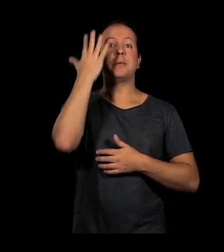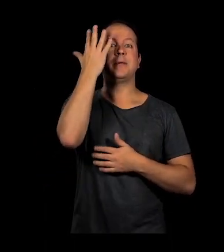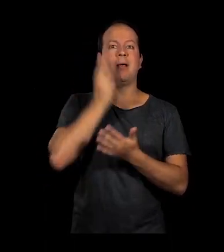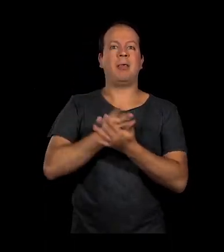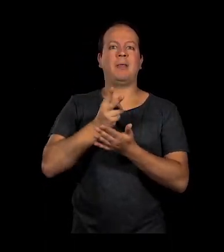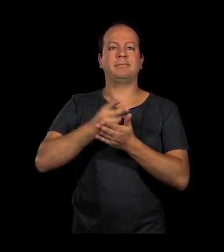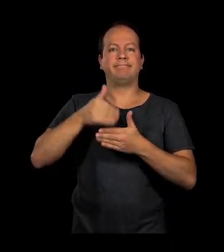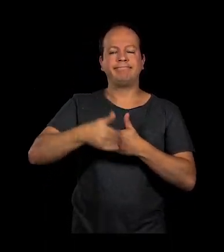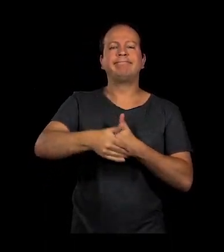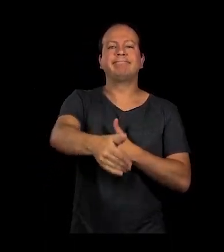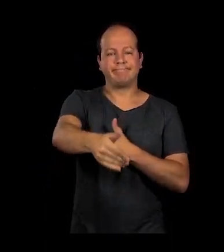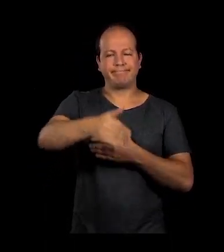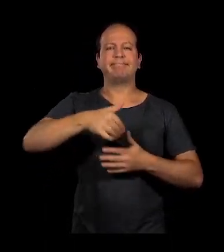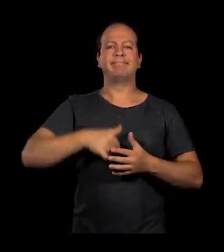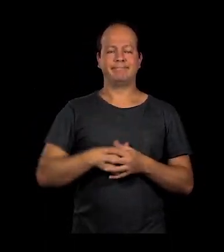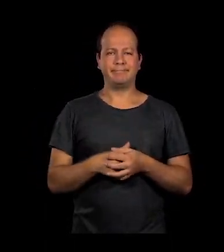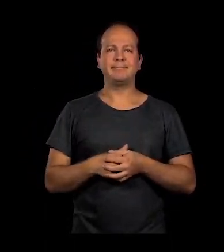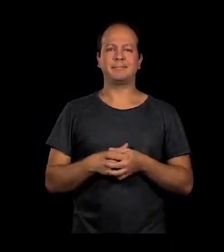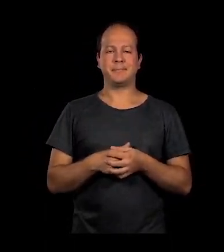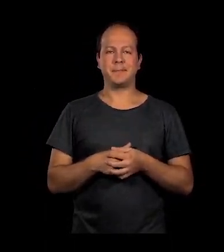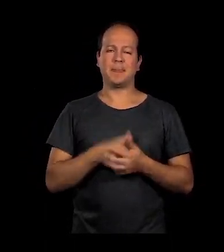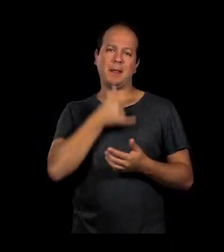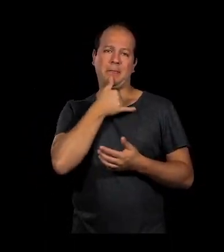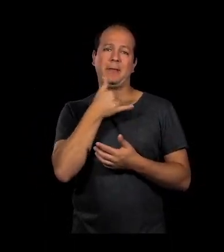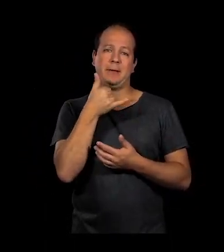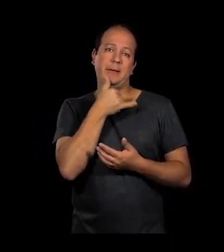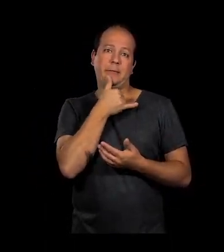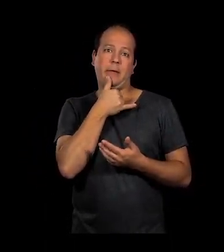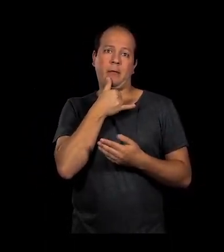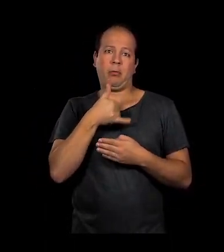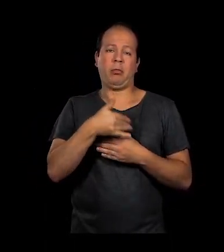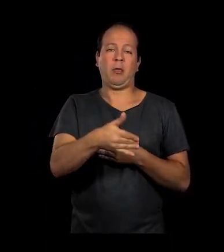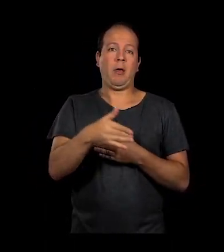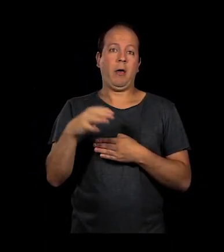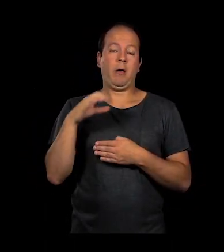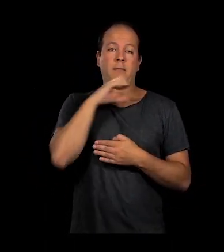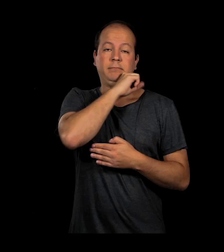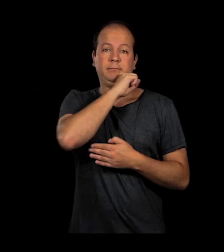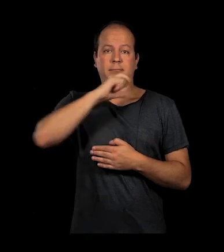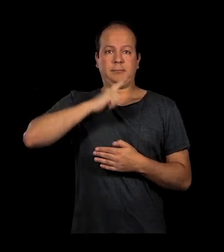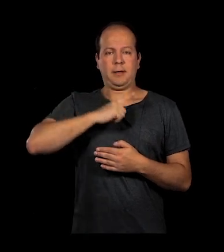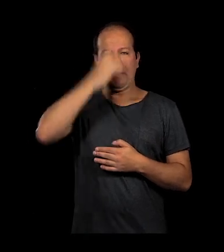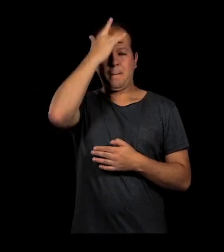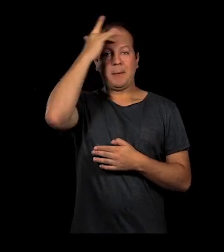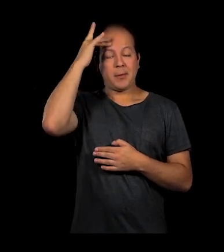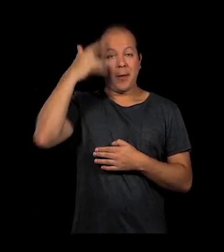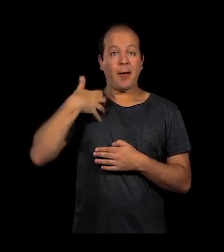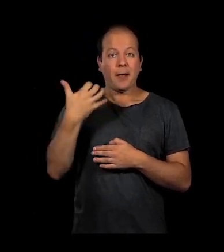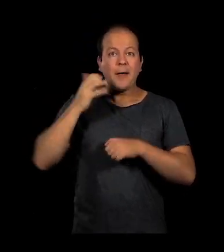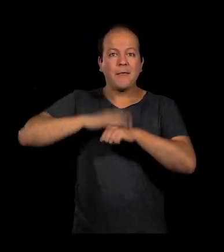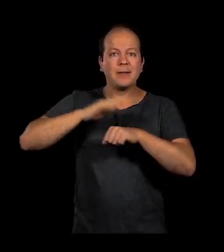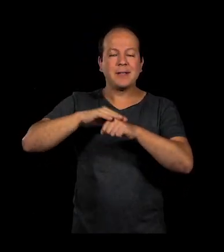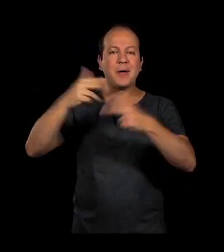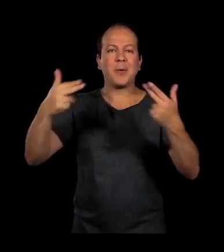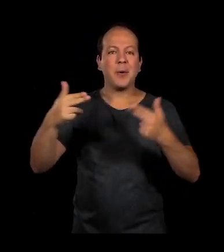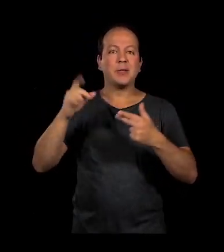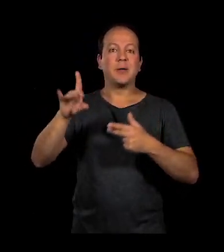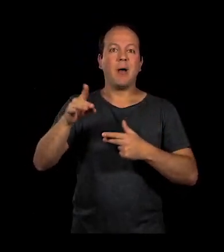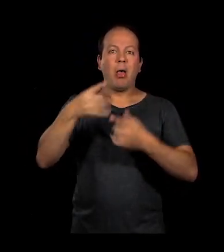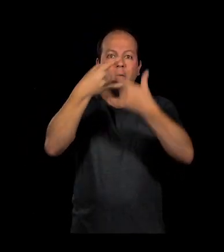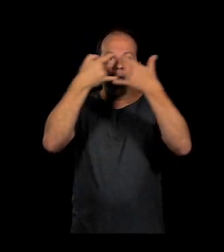frequência e tipo de felicidade graças empresas chegou muito a fim de fazer coisas para ganhar